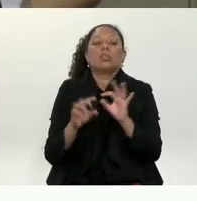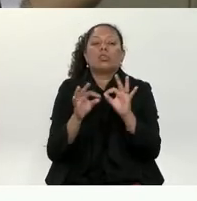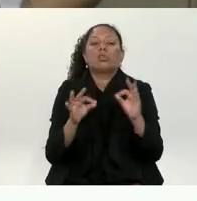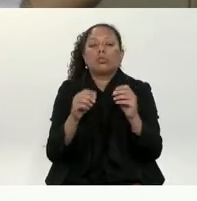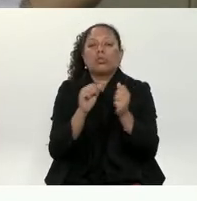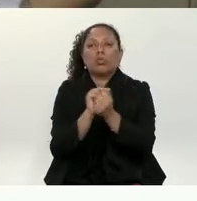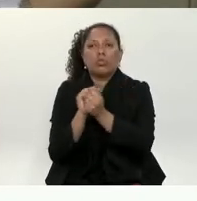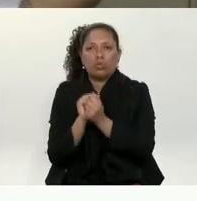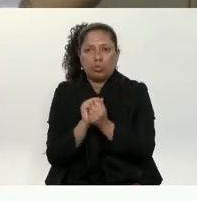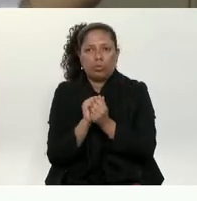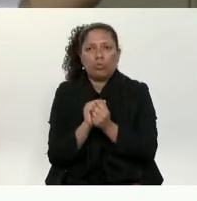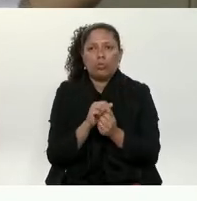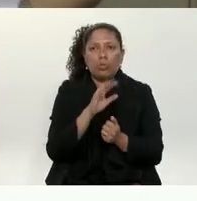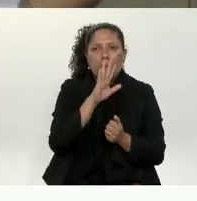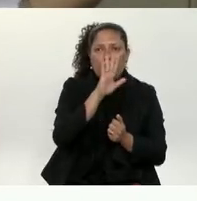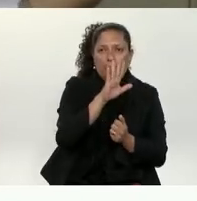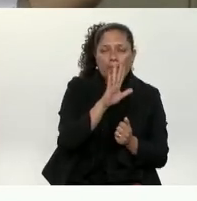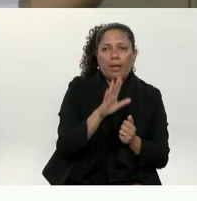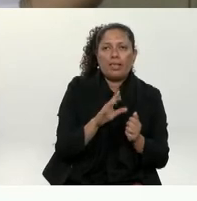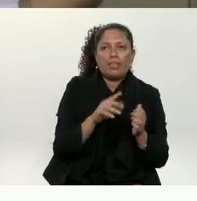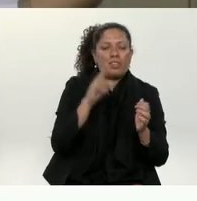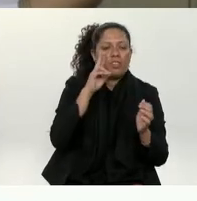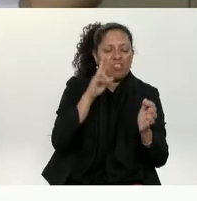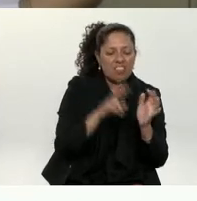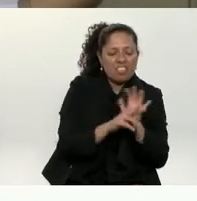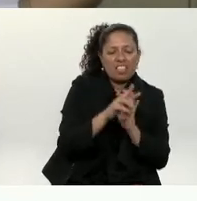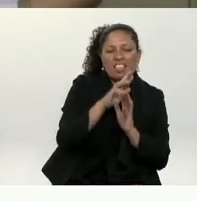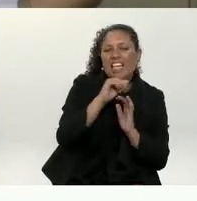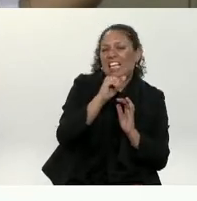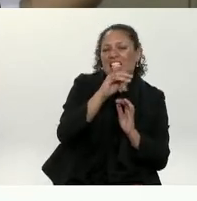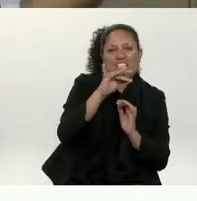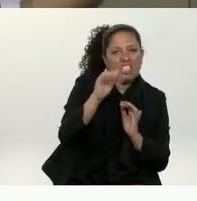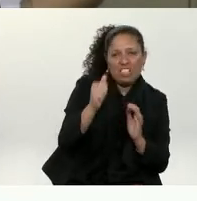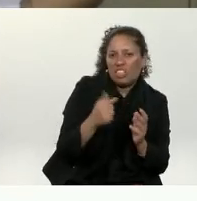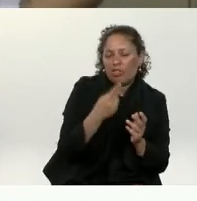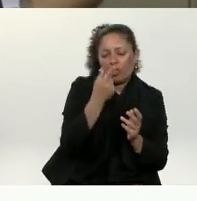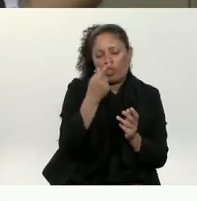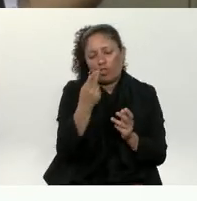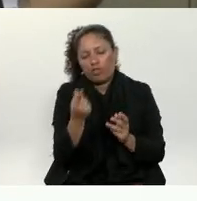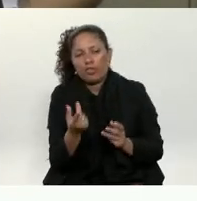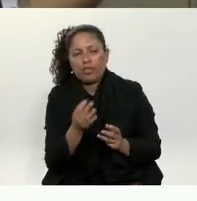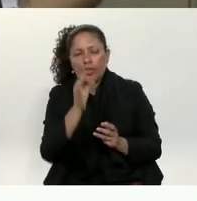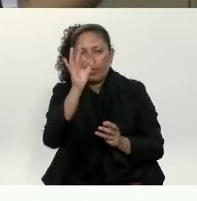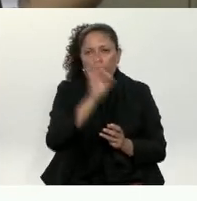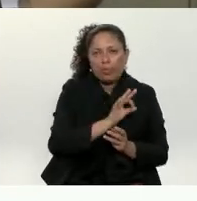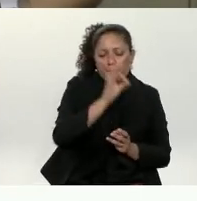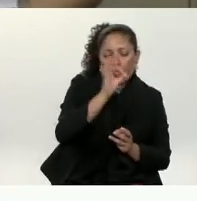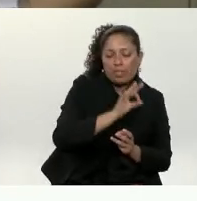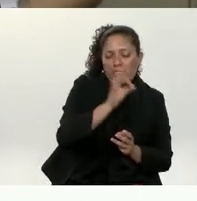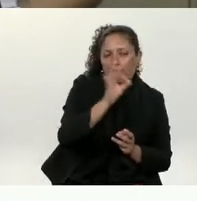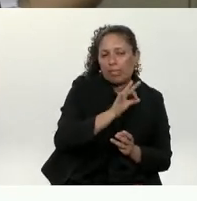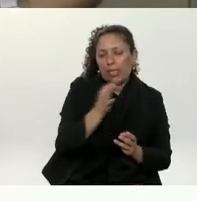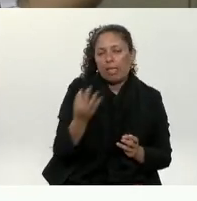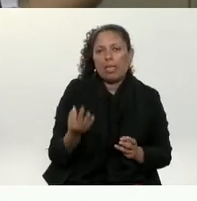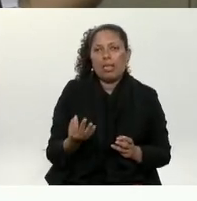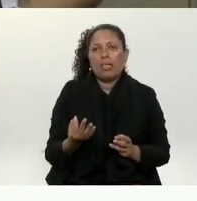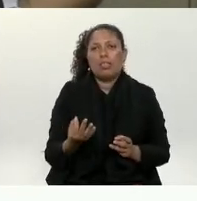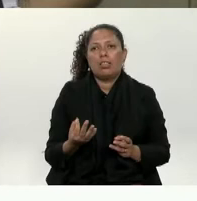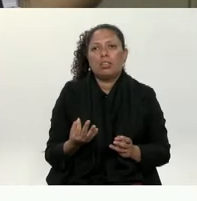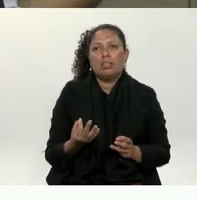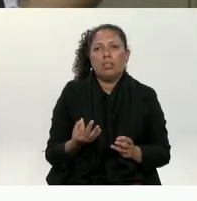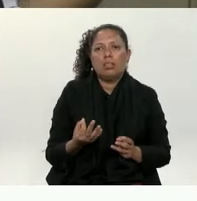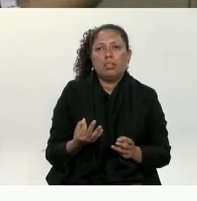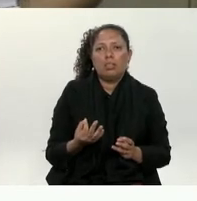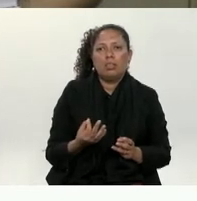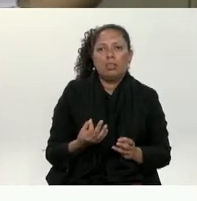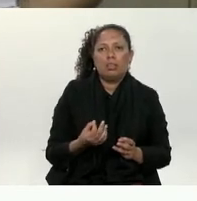Só que o momento da regulação, de revisão tarifária, a margem de remuneração da concessionária,